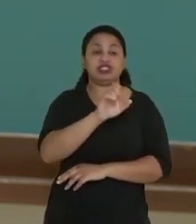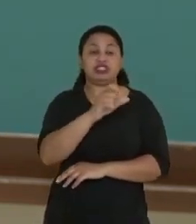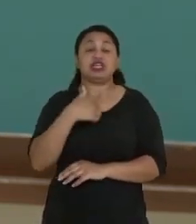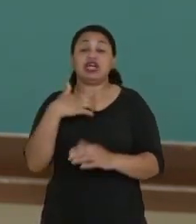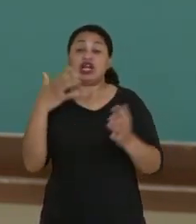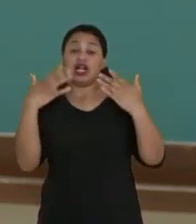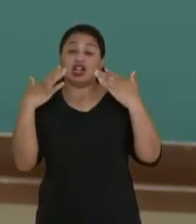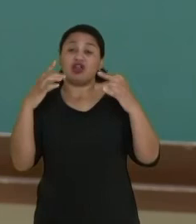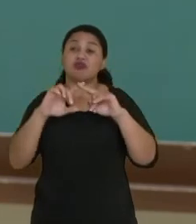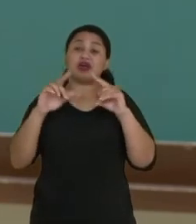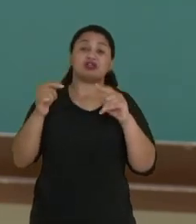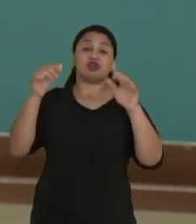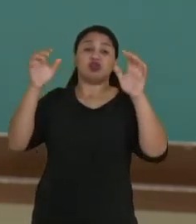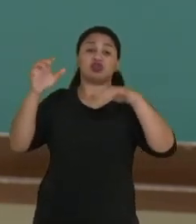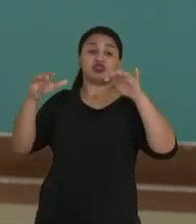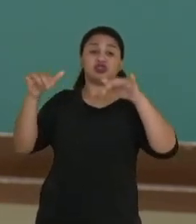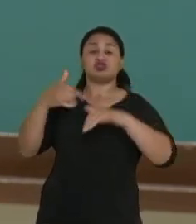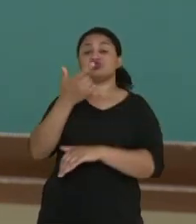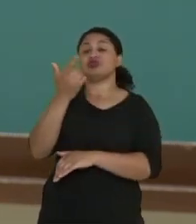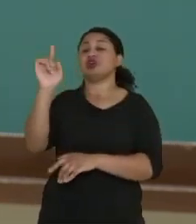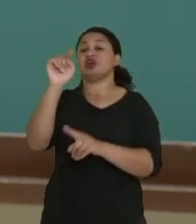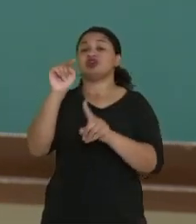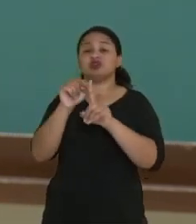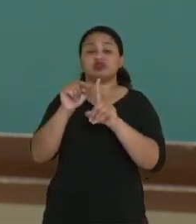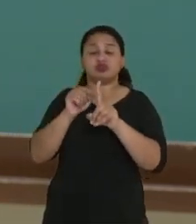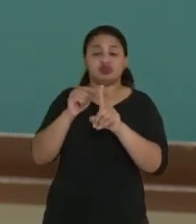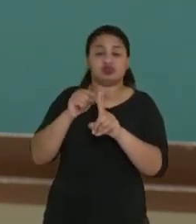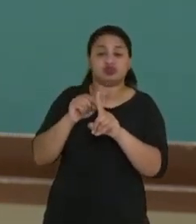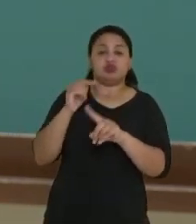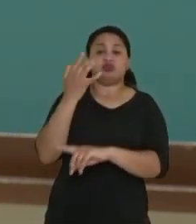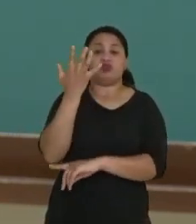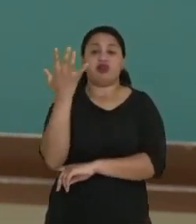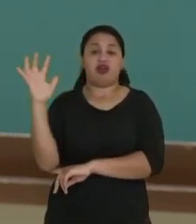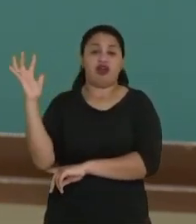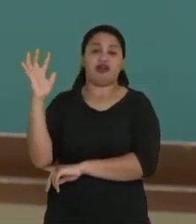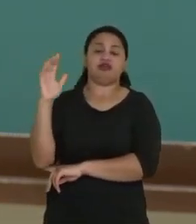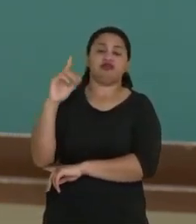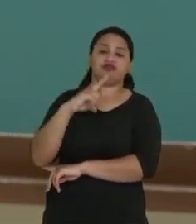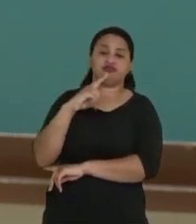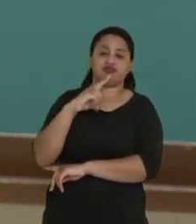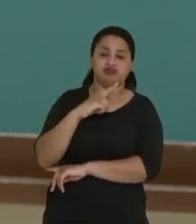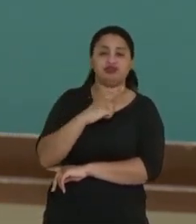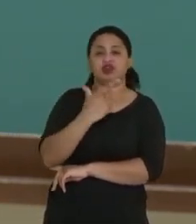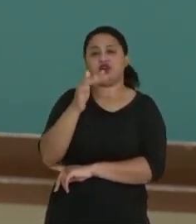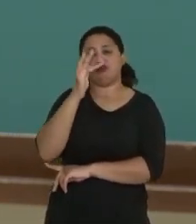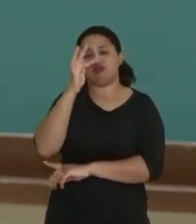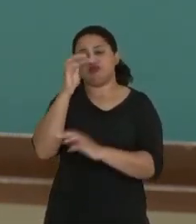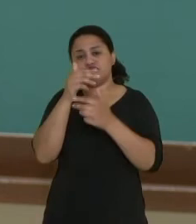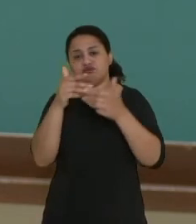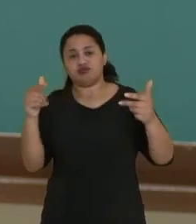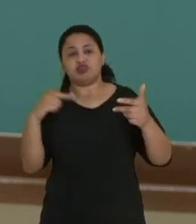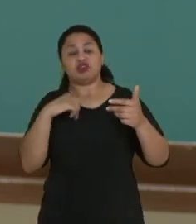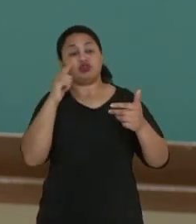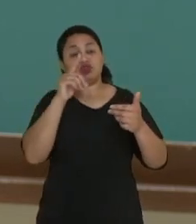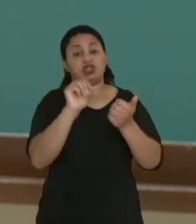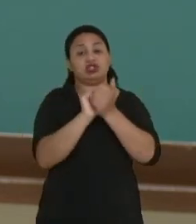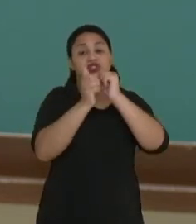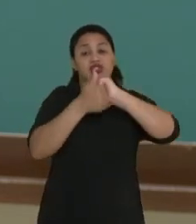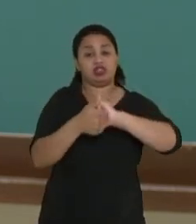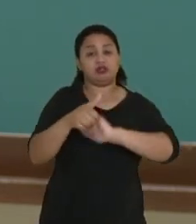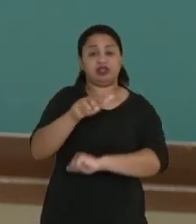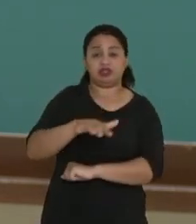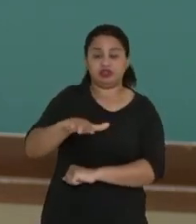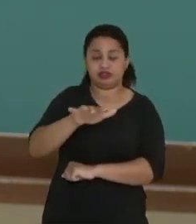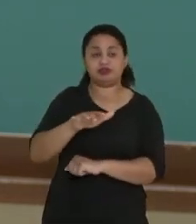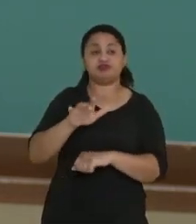não é tão chuvoso, são outras plantas, outras árvores, outra vegetação que vai se adaptar a essas